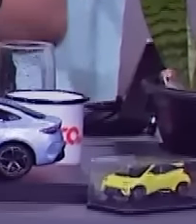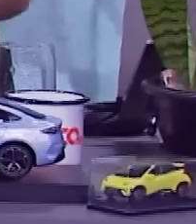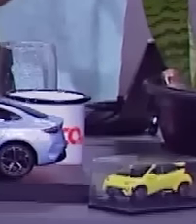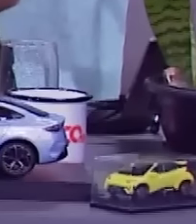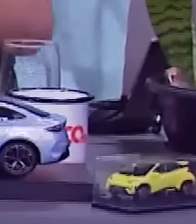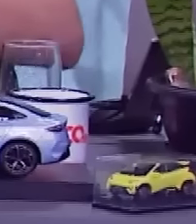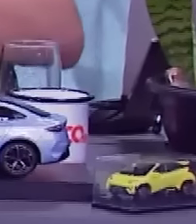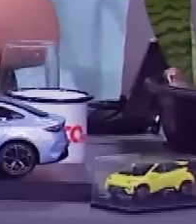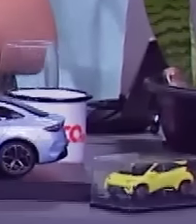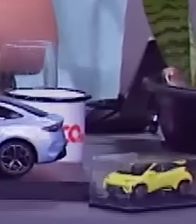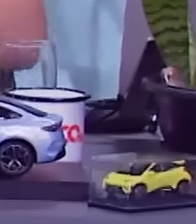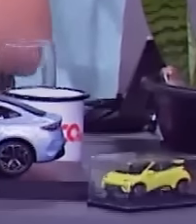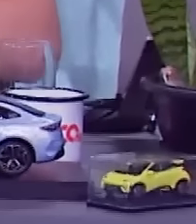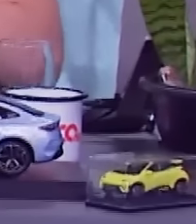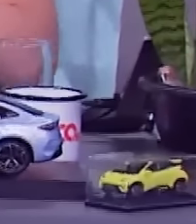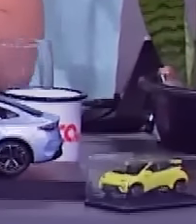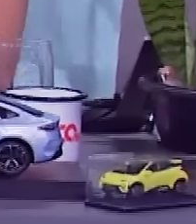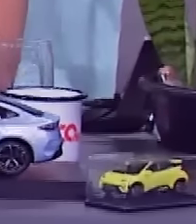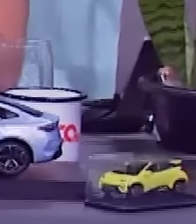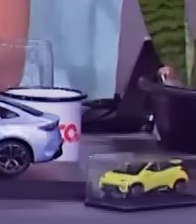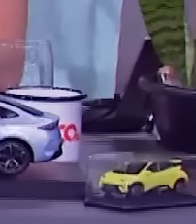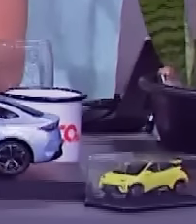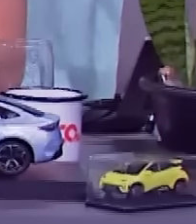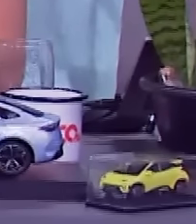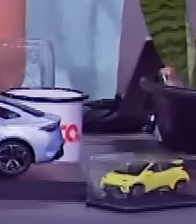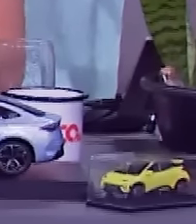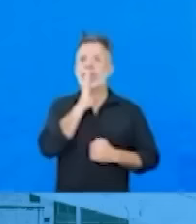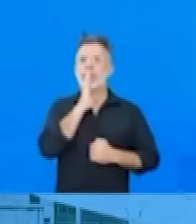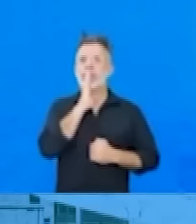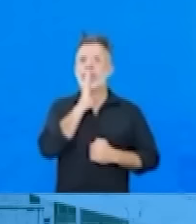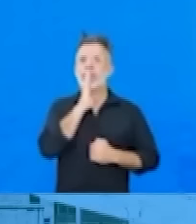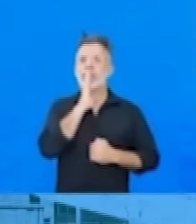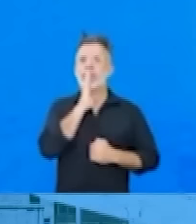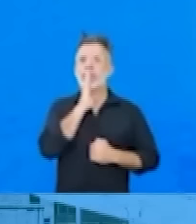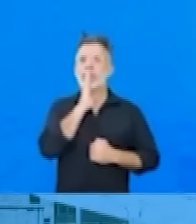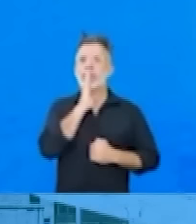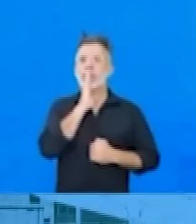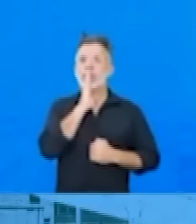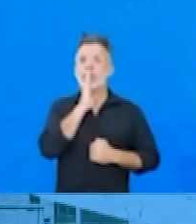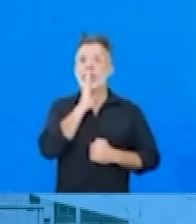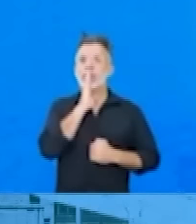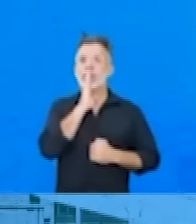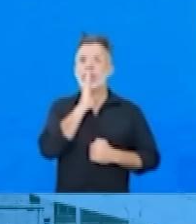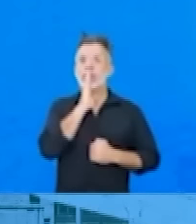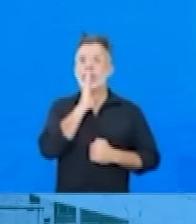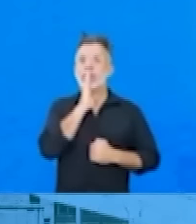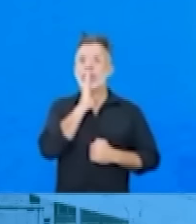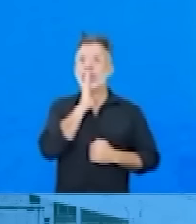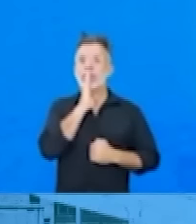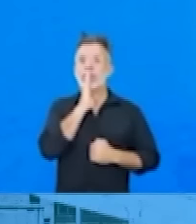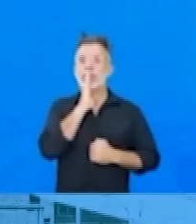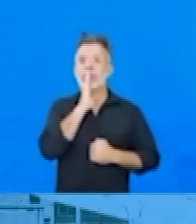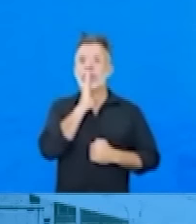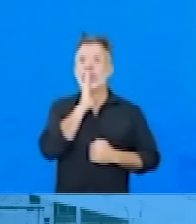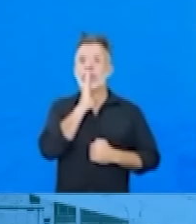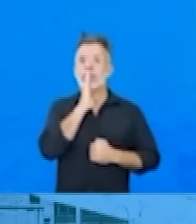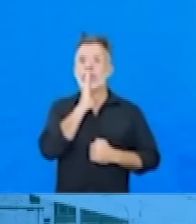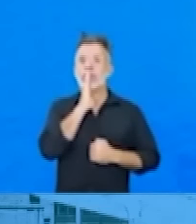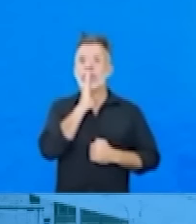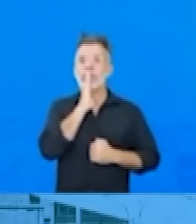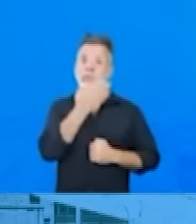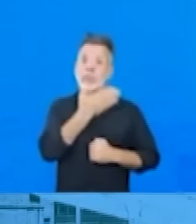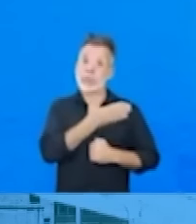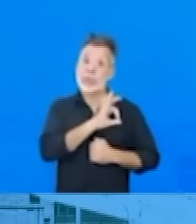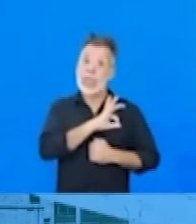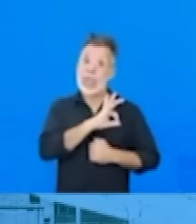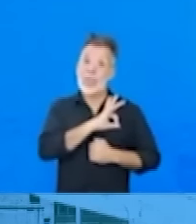gente toma uma em casa aqui. Vamos ver a bronca então. A bronca do Tramontina. A Polícia Federal vai prender o Ricardo Nunes.